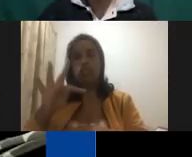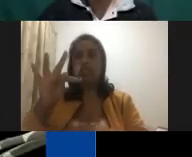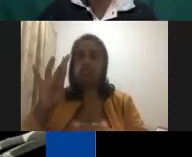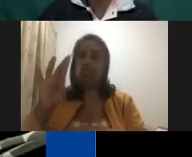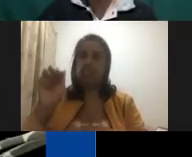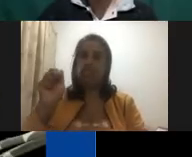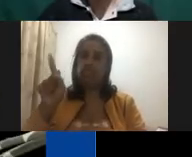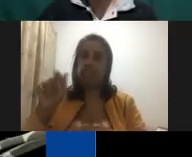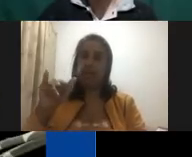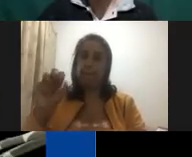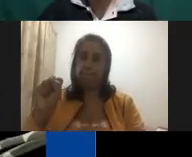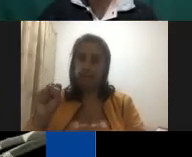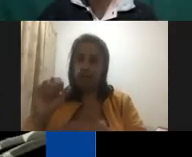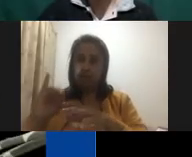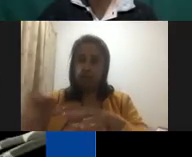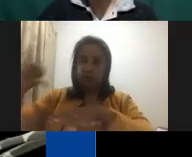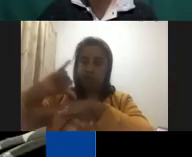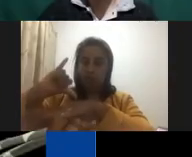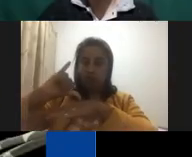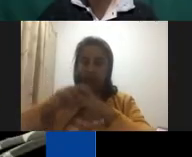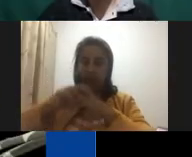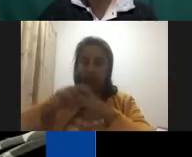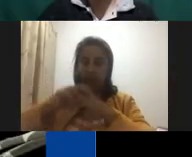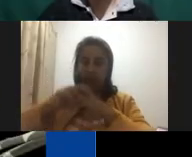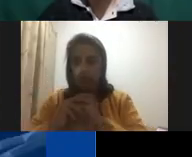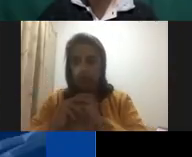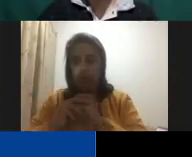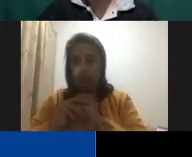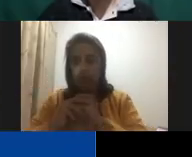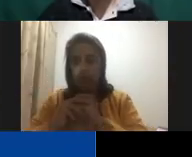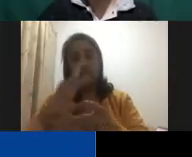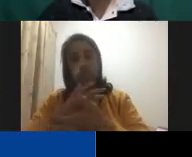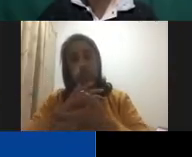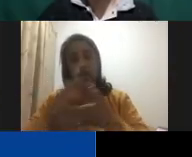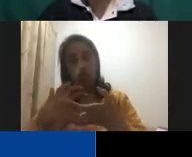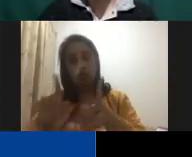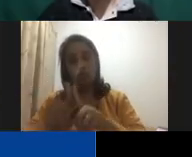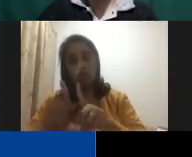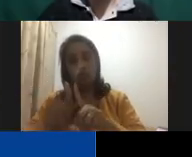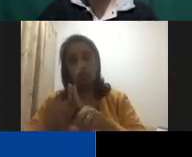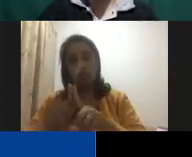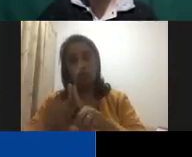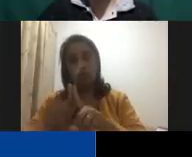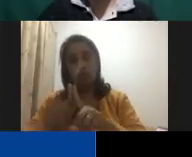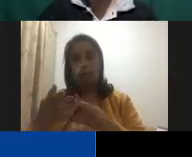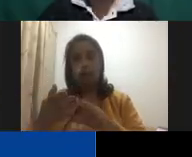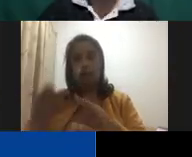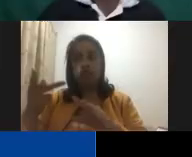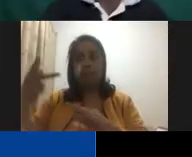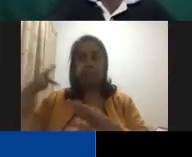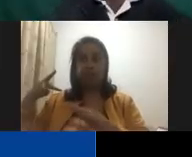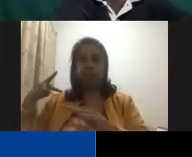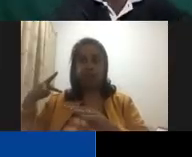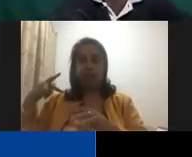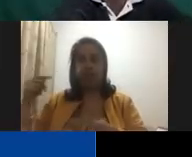do trapézio, tá? Então, é um músculo também da parte posterior. E o trapézio, a gente já estudou isso,